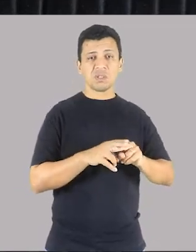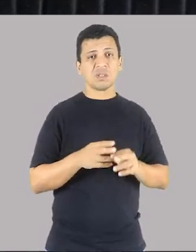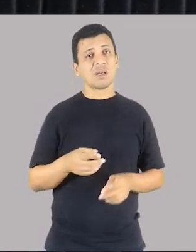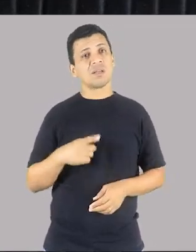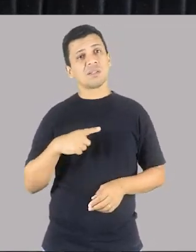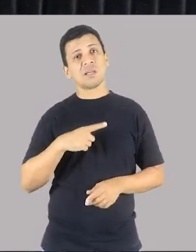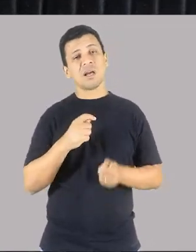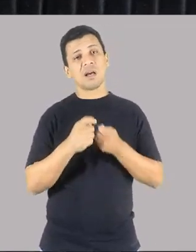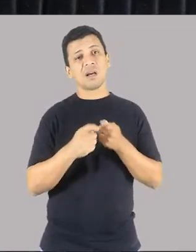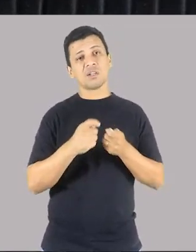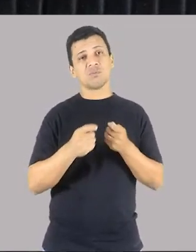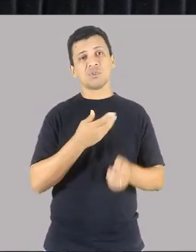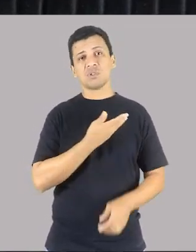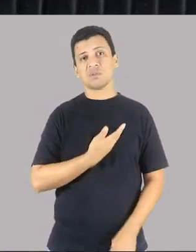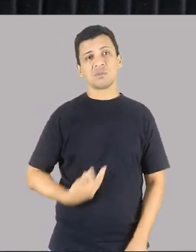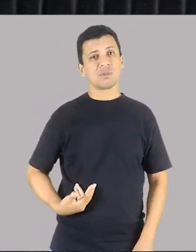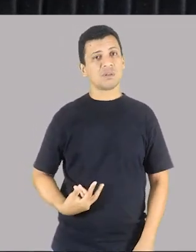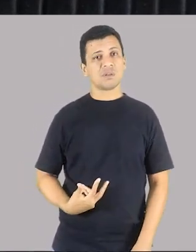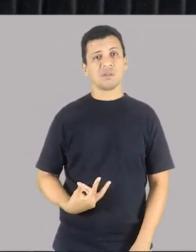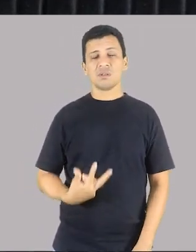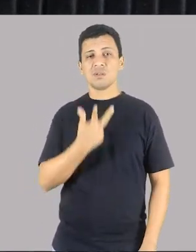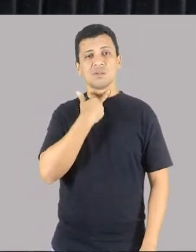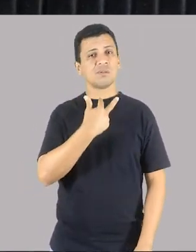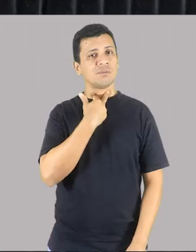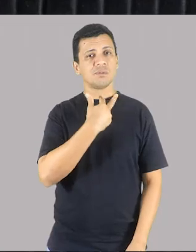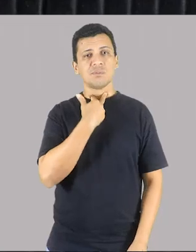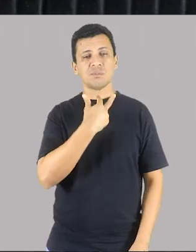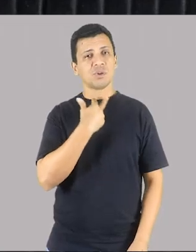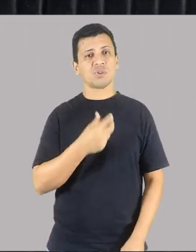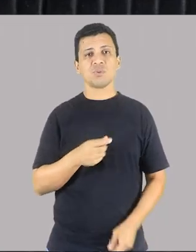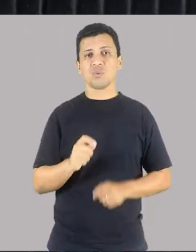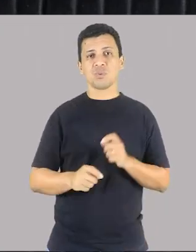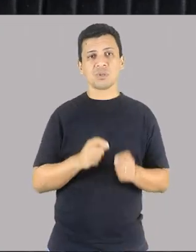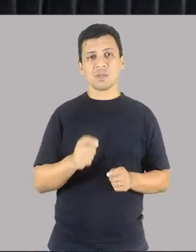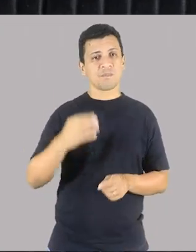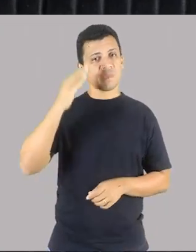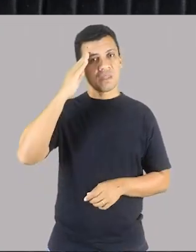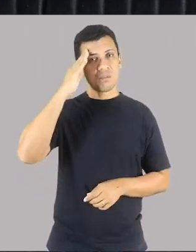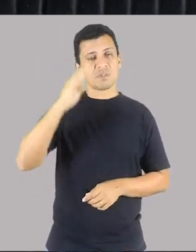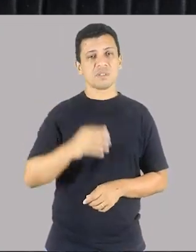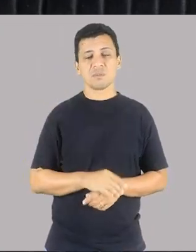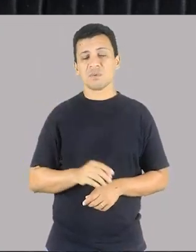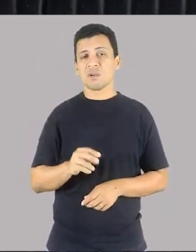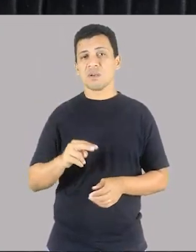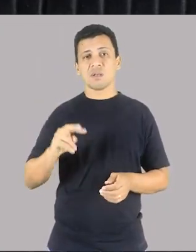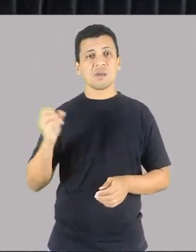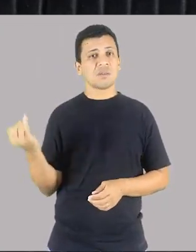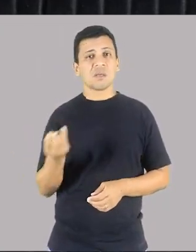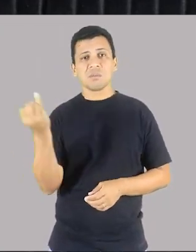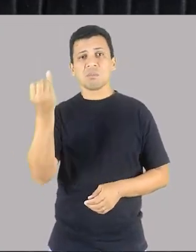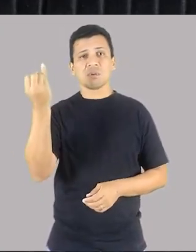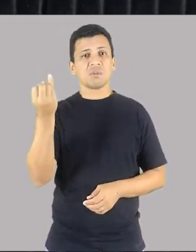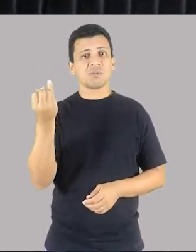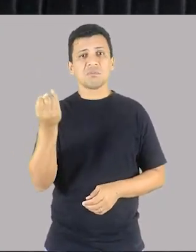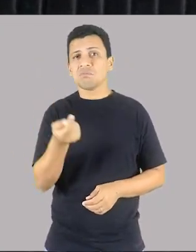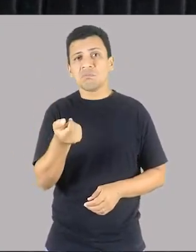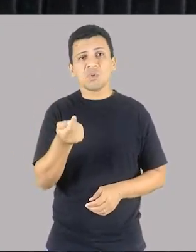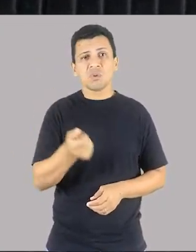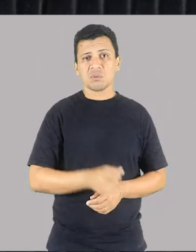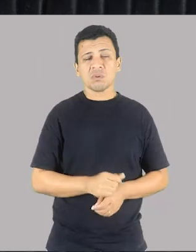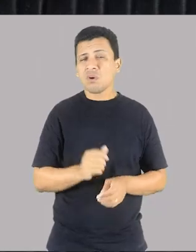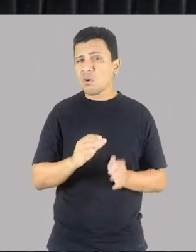aplique o princípio da insignificância daquele furto, tendo em vista que o dano causado é ínfimo diante de uma possível pena.